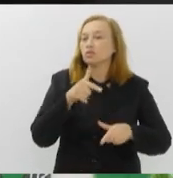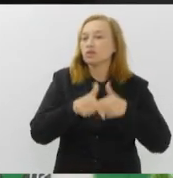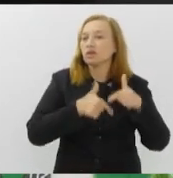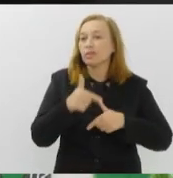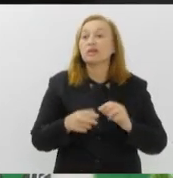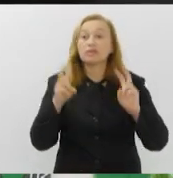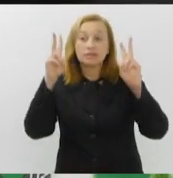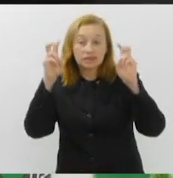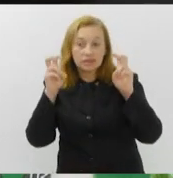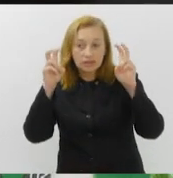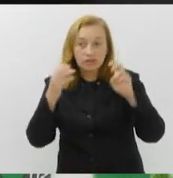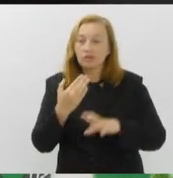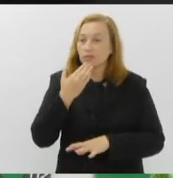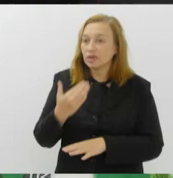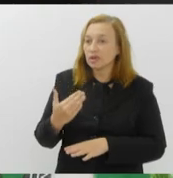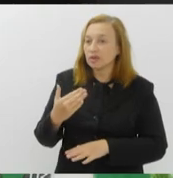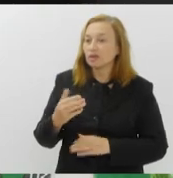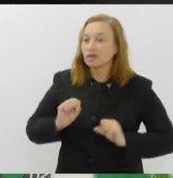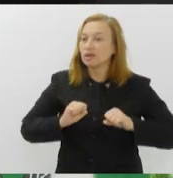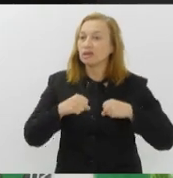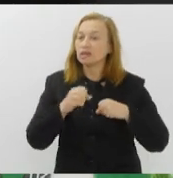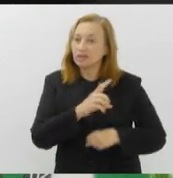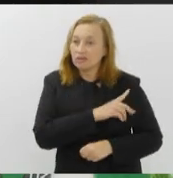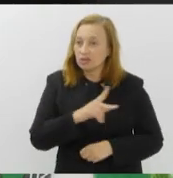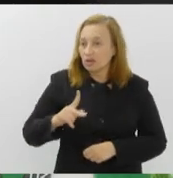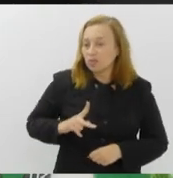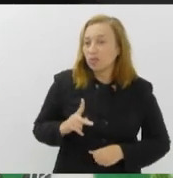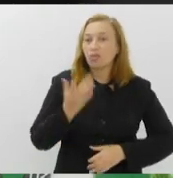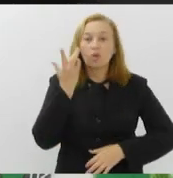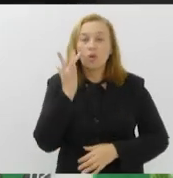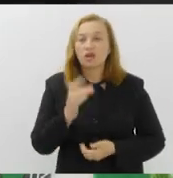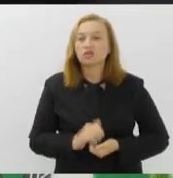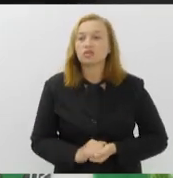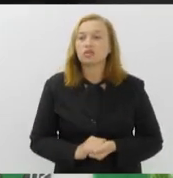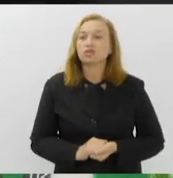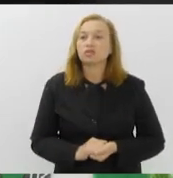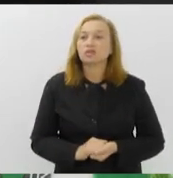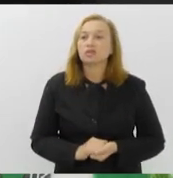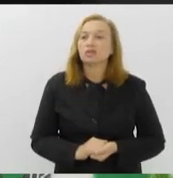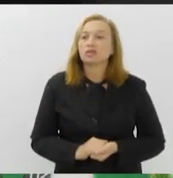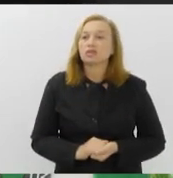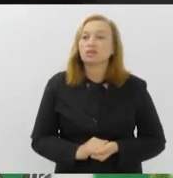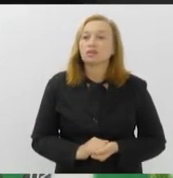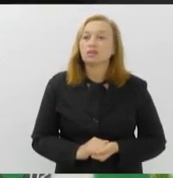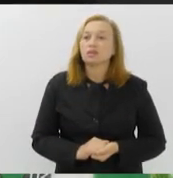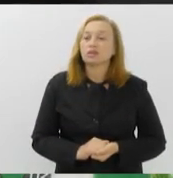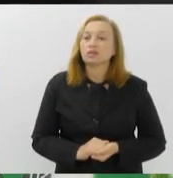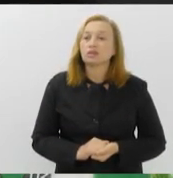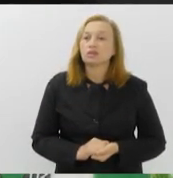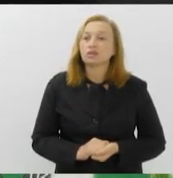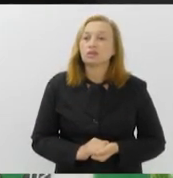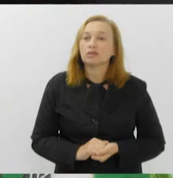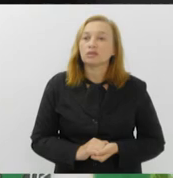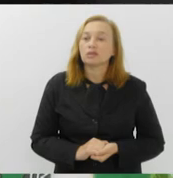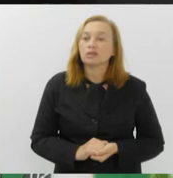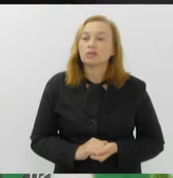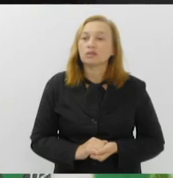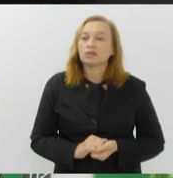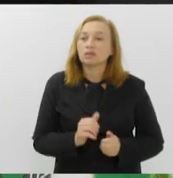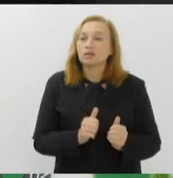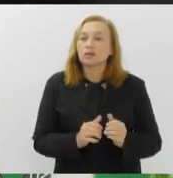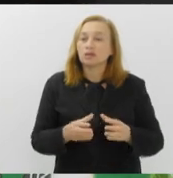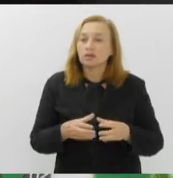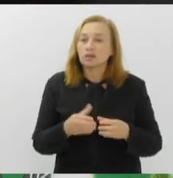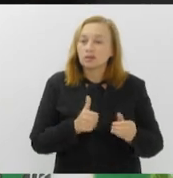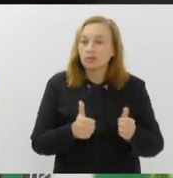tema feito pela nossa defensora. Acho que a gente tem aqui as frentes parlamentares